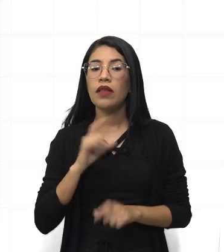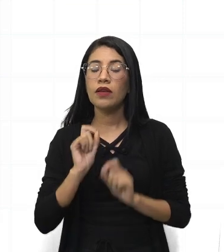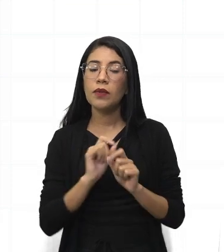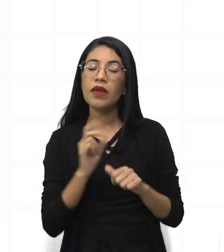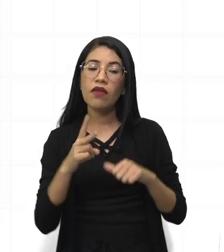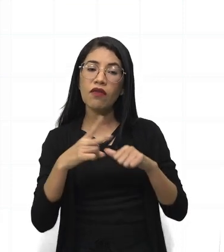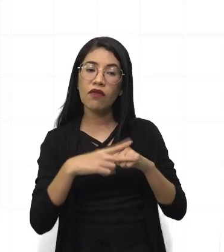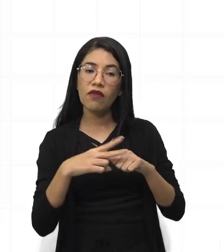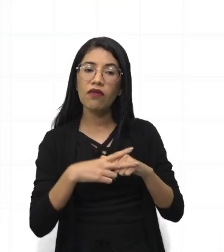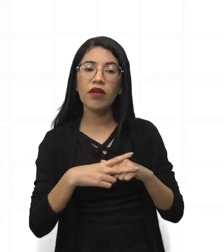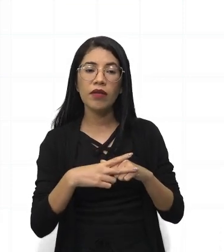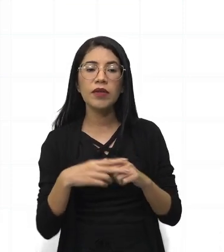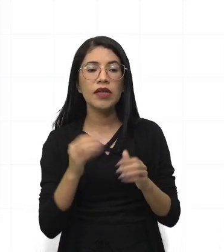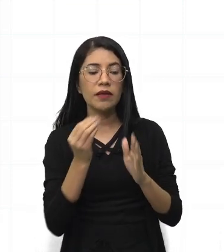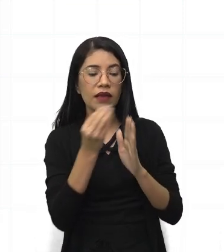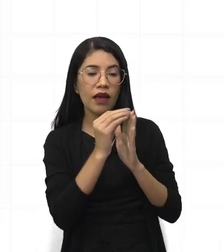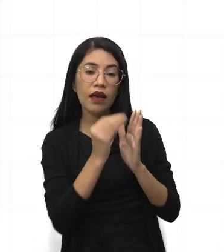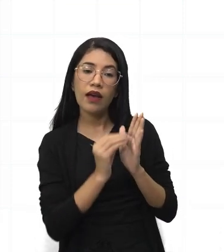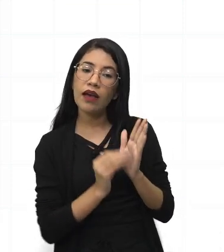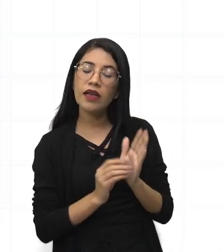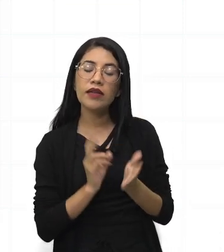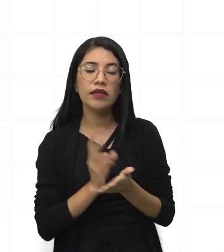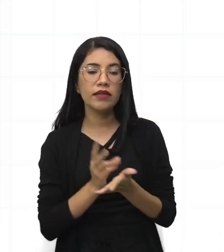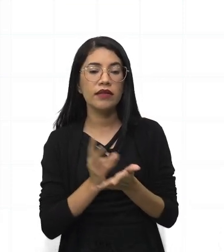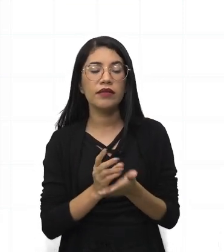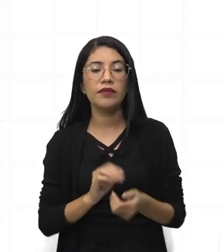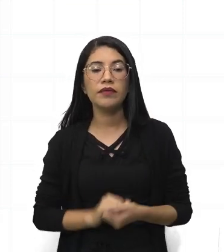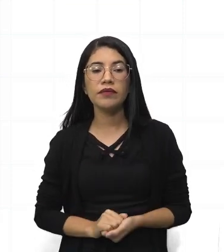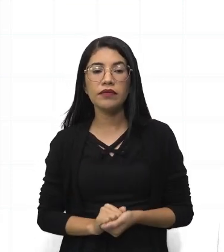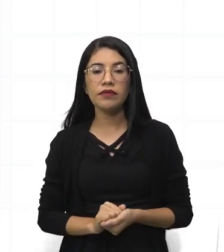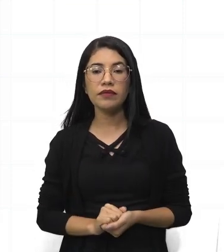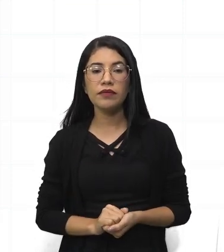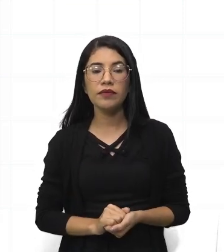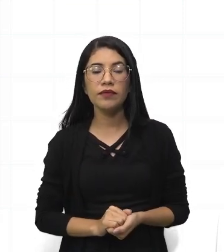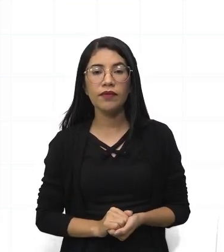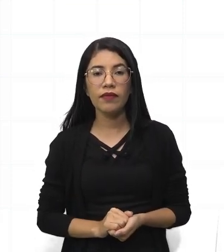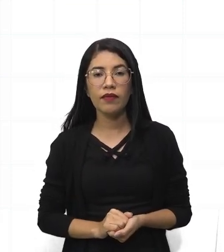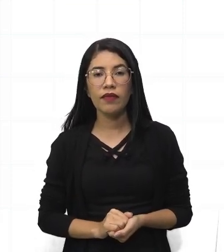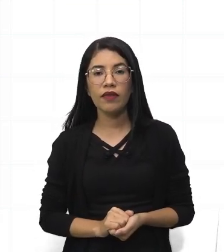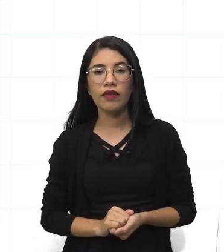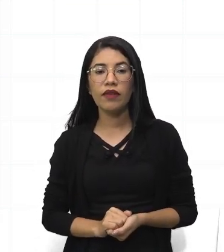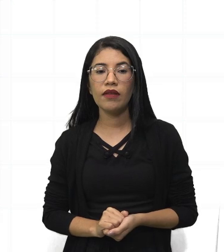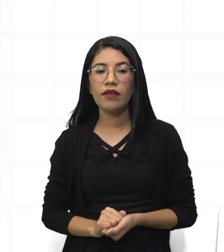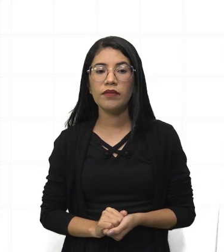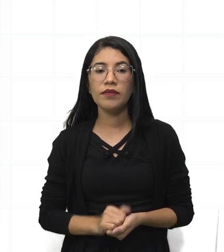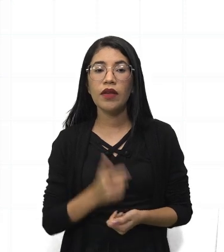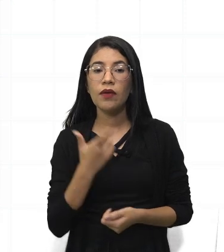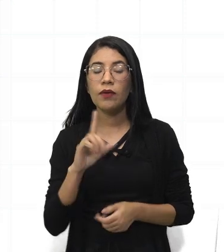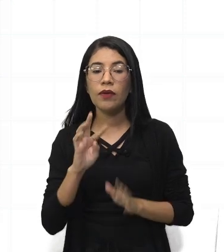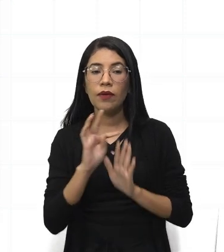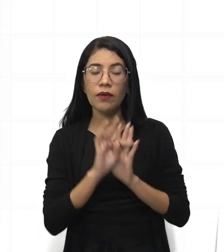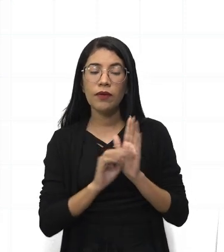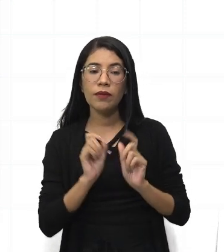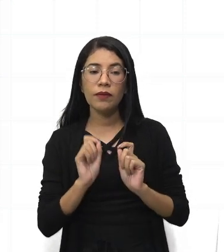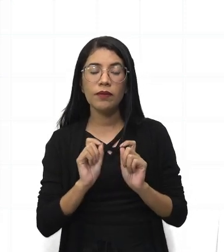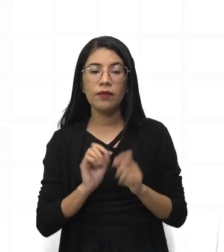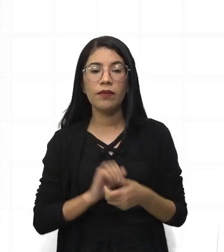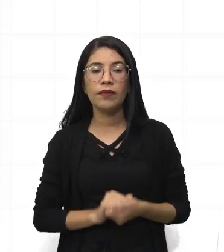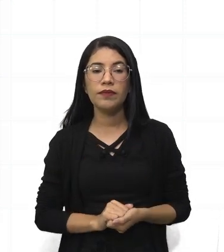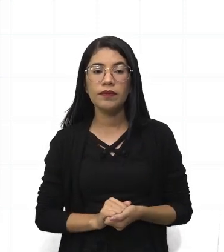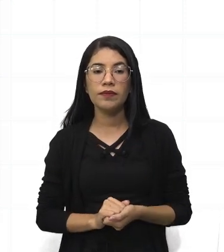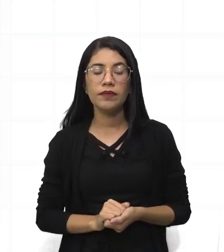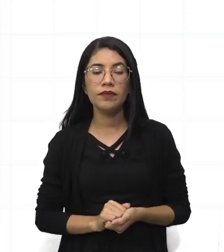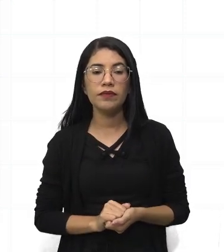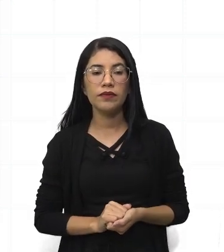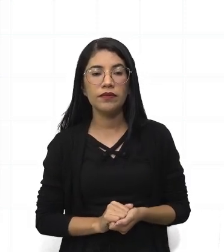presença de verbo, tá? Geralmente o verbo é no verbo imperativo, tá? Mais um texto aí para vocês, um tipo textual,